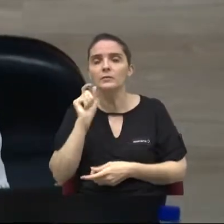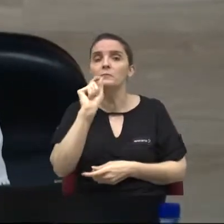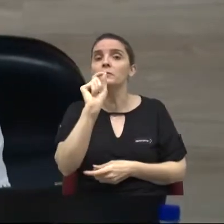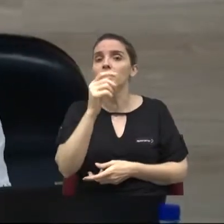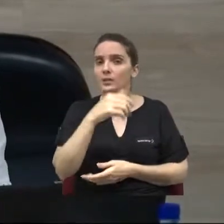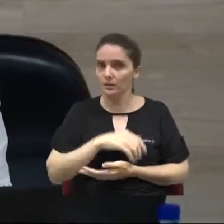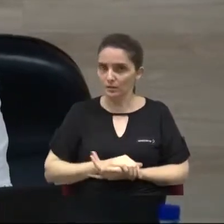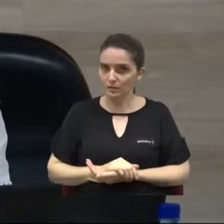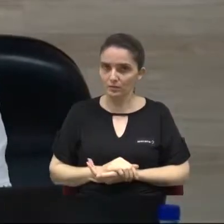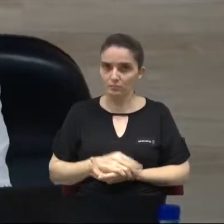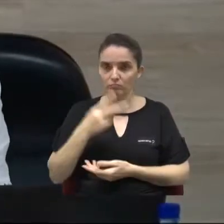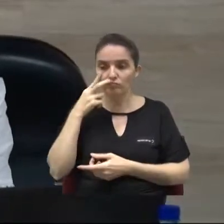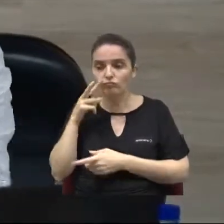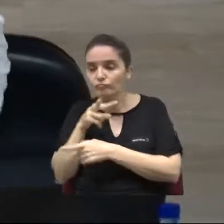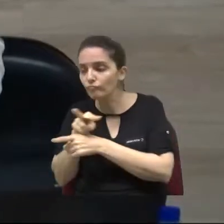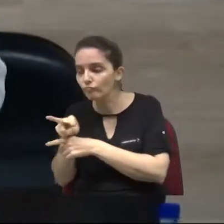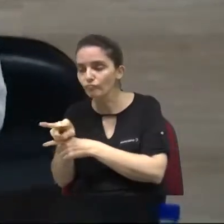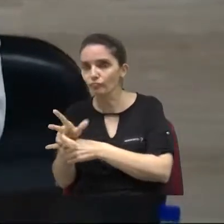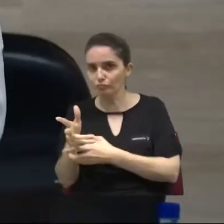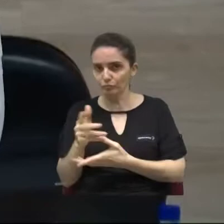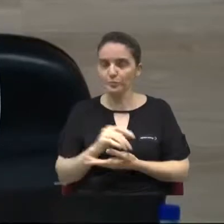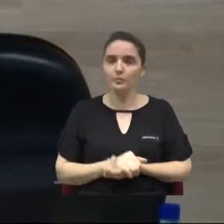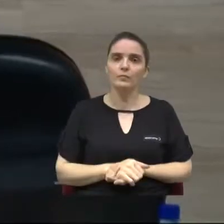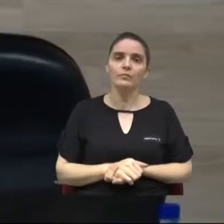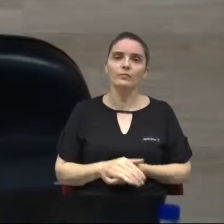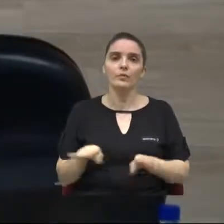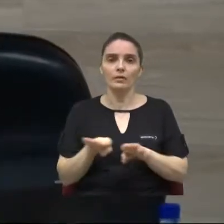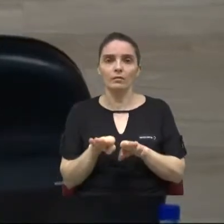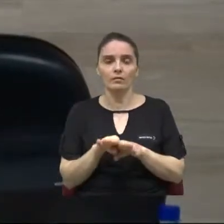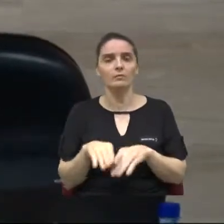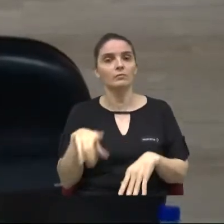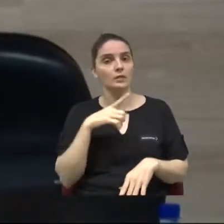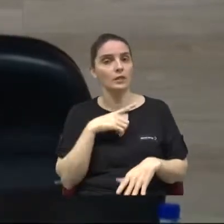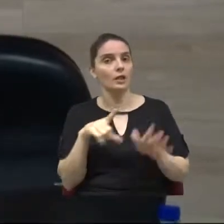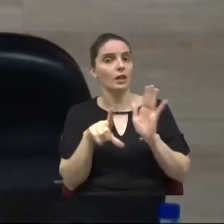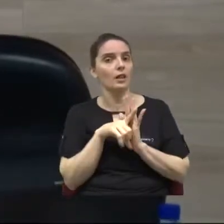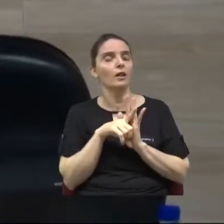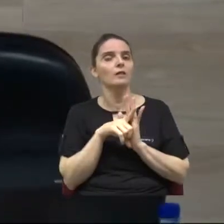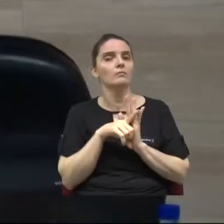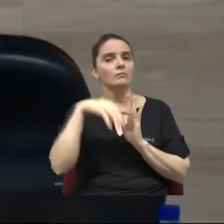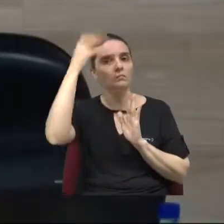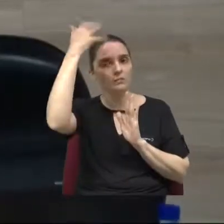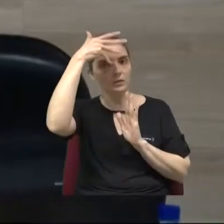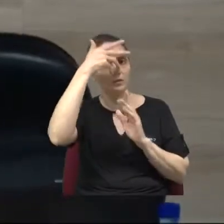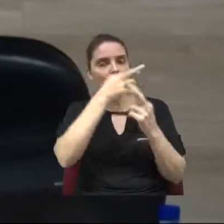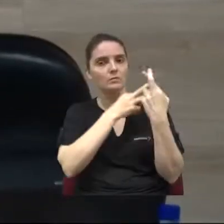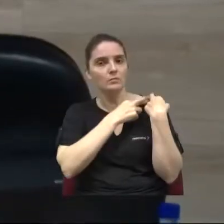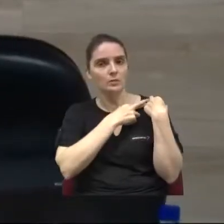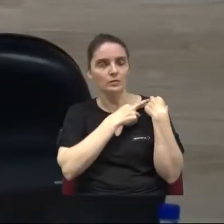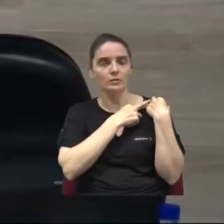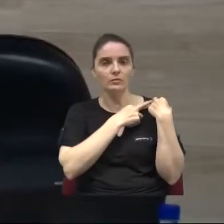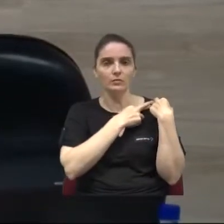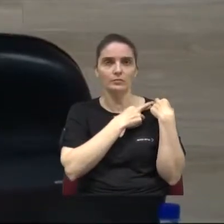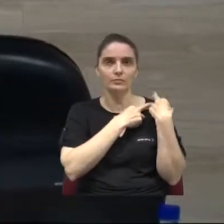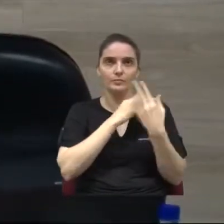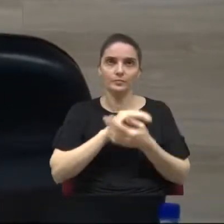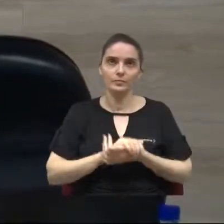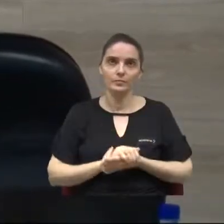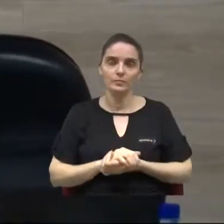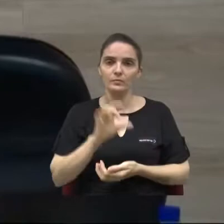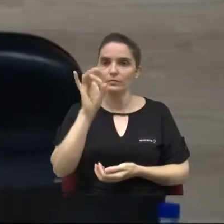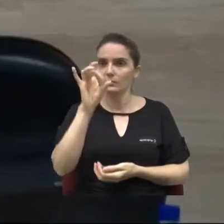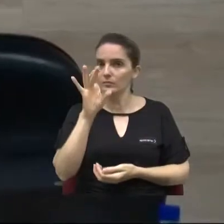problema. E aqui eu tenho uma lei que fiz, porque não é